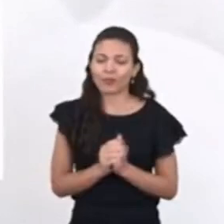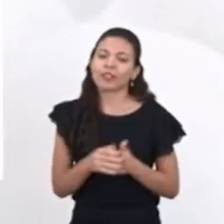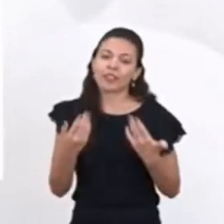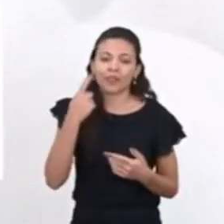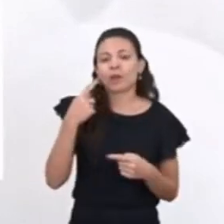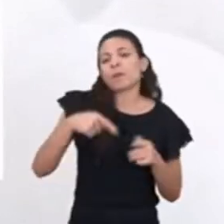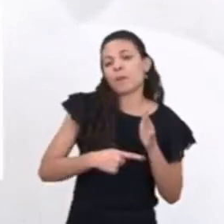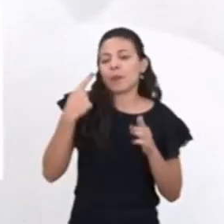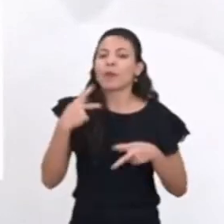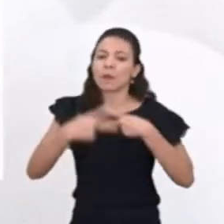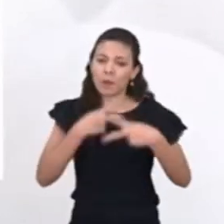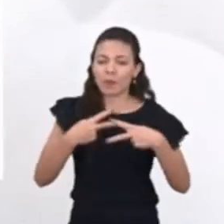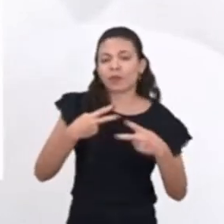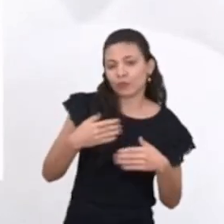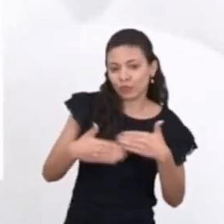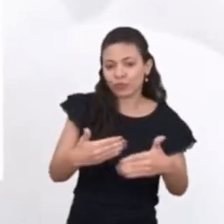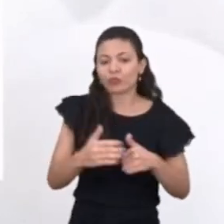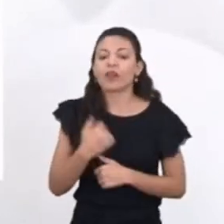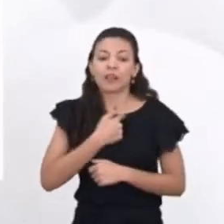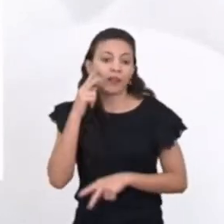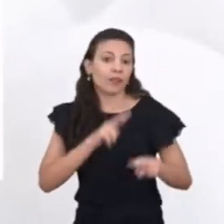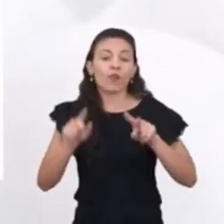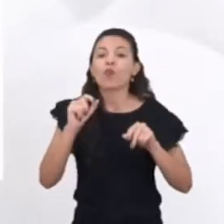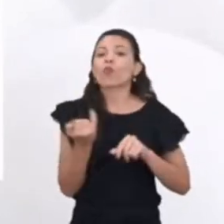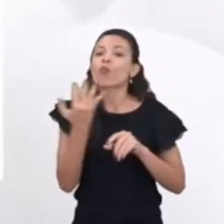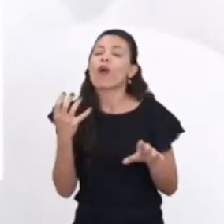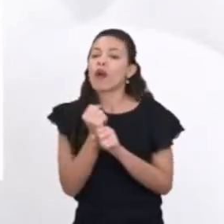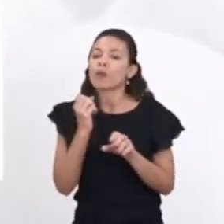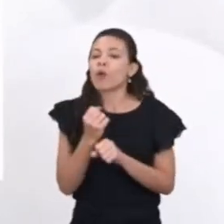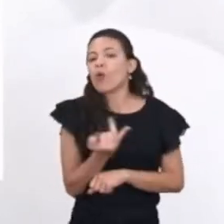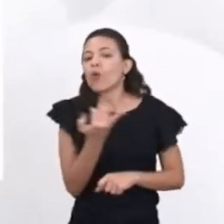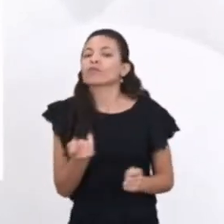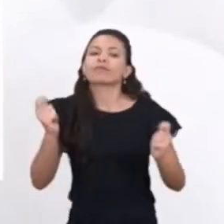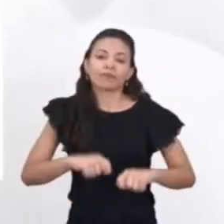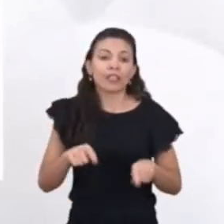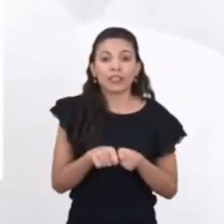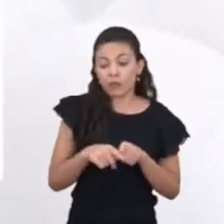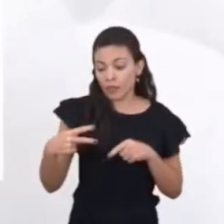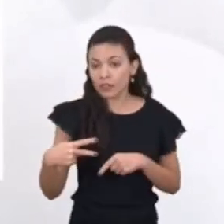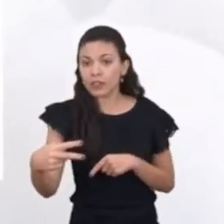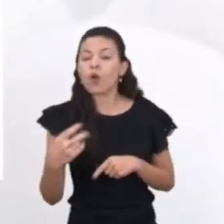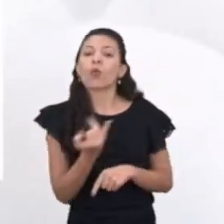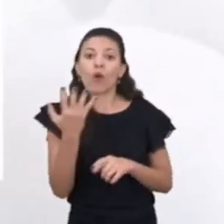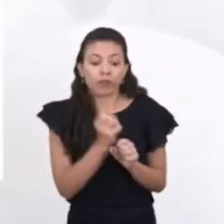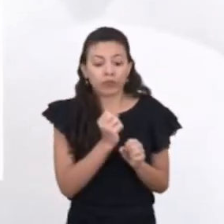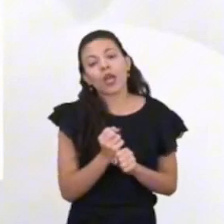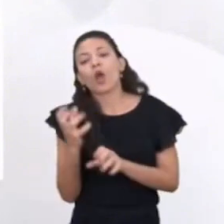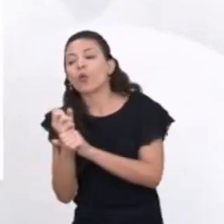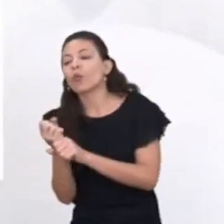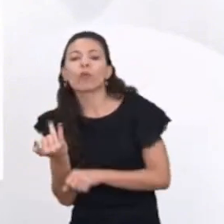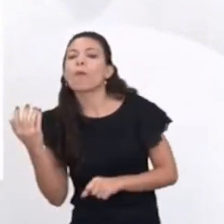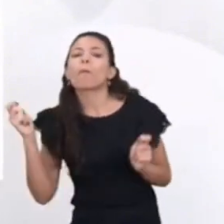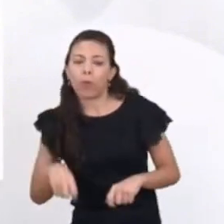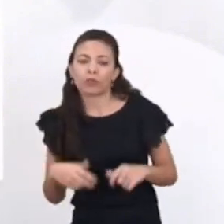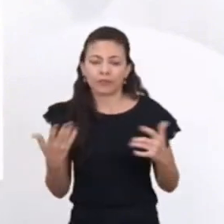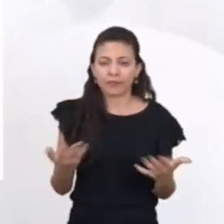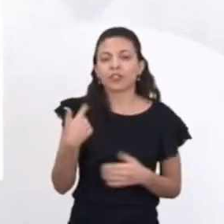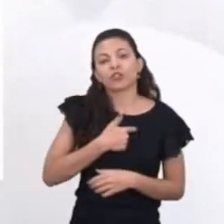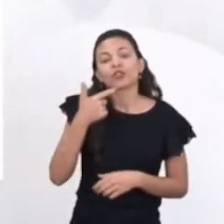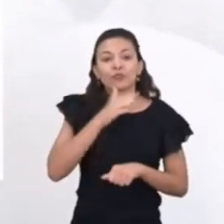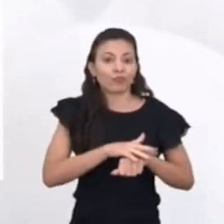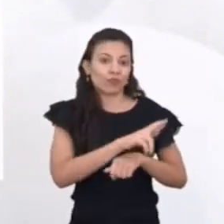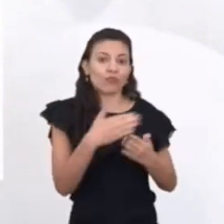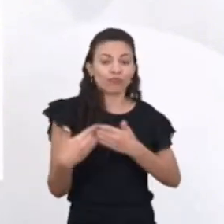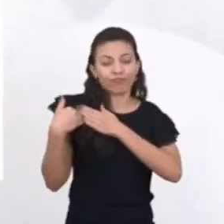primeiro bimestre, eu vou visualizar ali na primeira semana o quanto eu acumulei e o quanto era possível, e na segunda semana o quanto eu acumulei e o quanto era possível. Numa perspectiva também da gente desenvolver essa autonomia